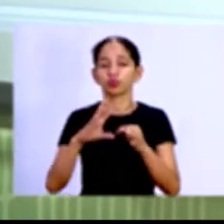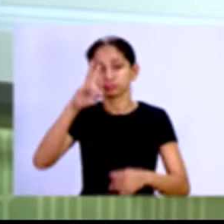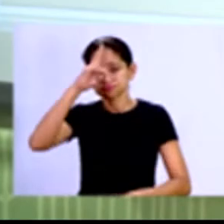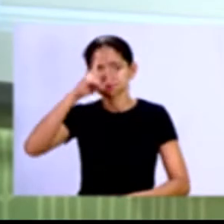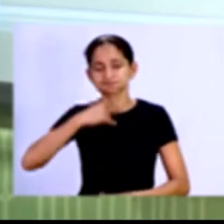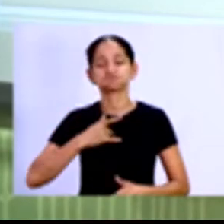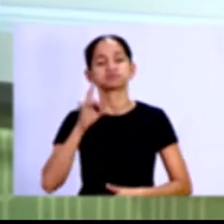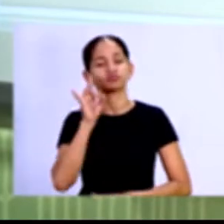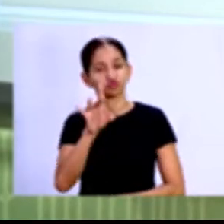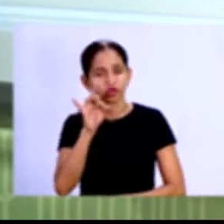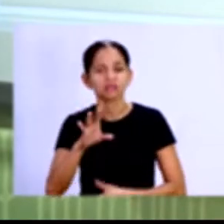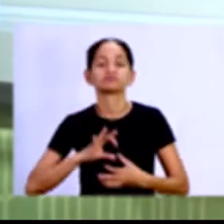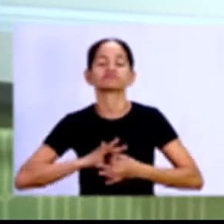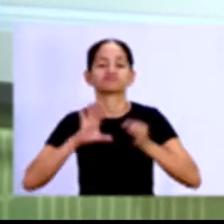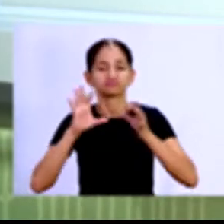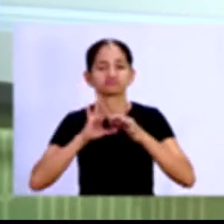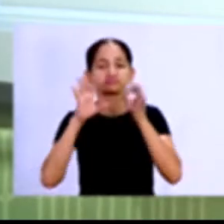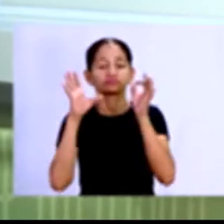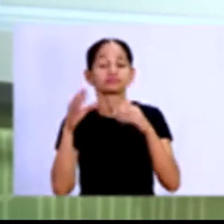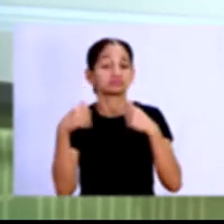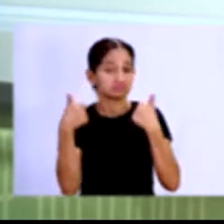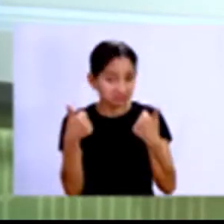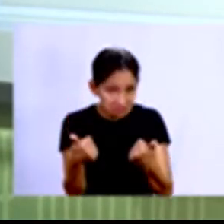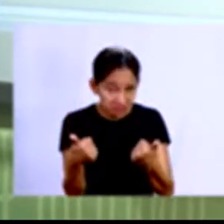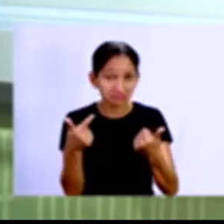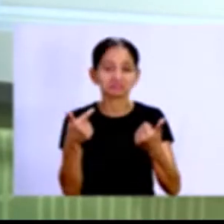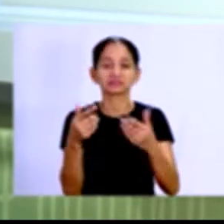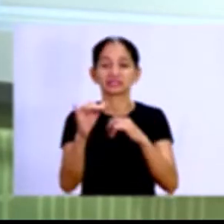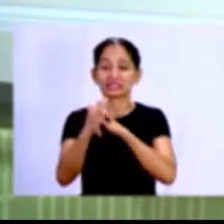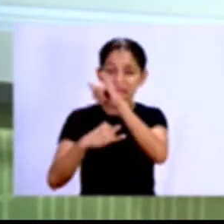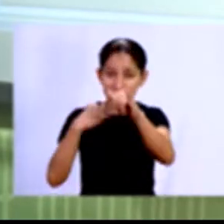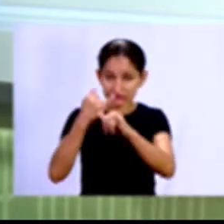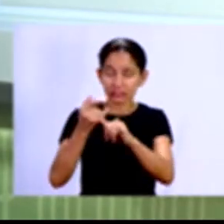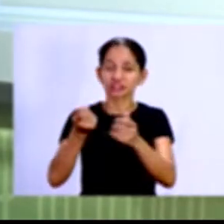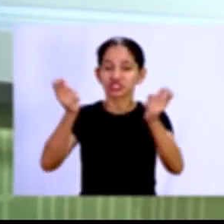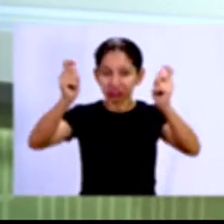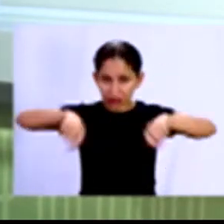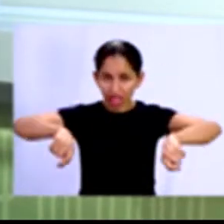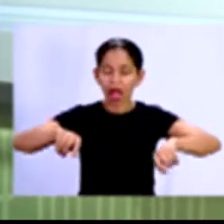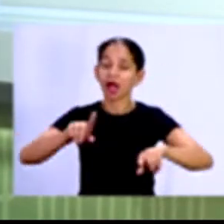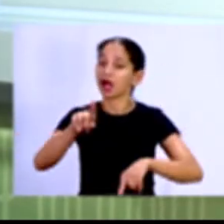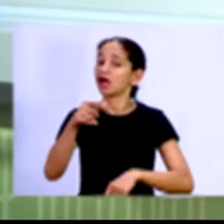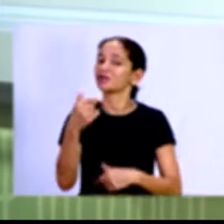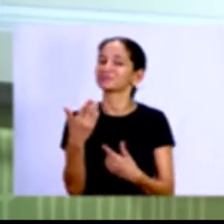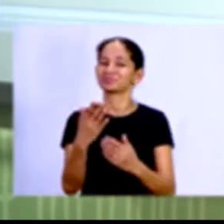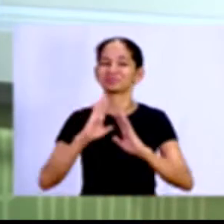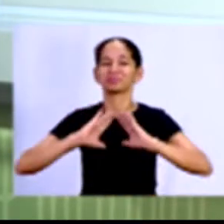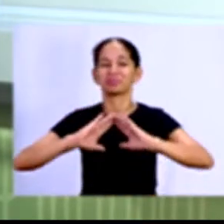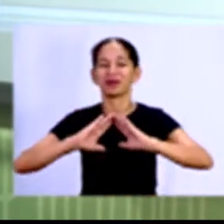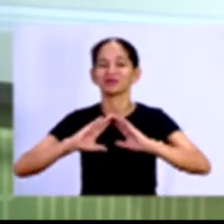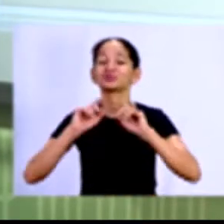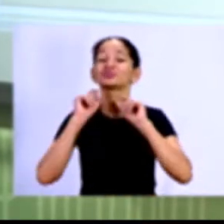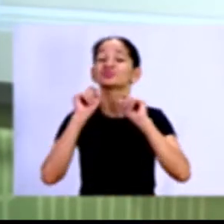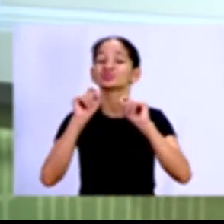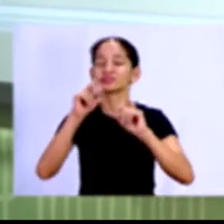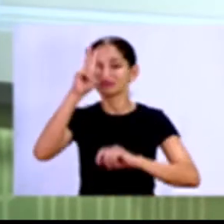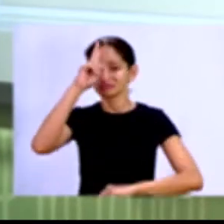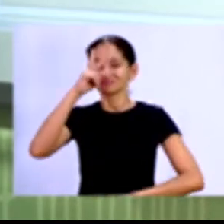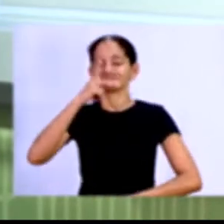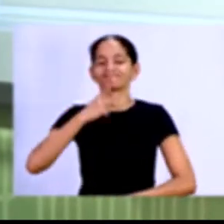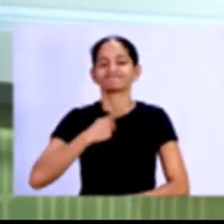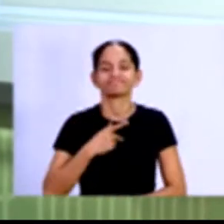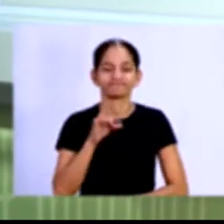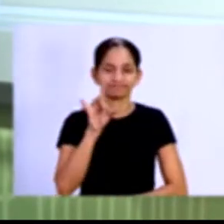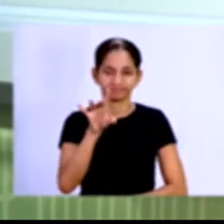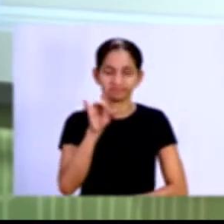autonomia, toda essa liberdade que a Rede Mundial de Computadores te dá, ela requer de você, além da autonomia, ela requer